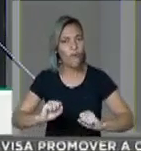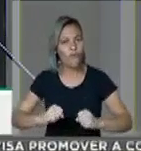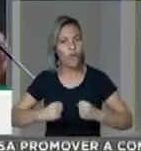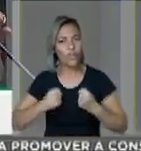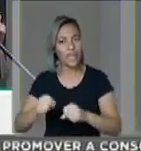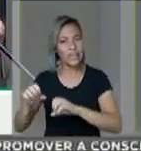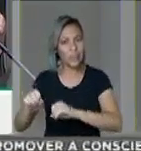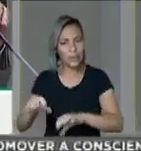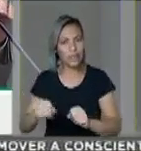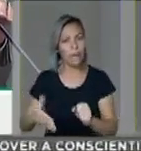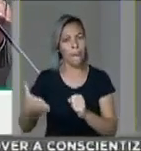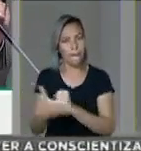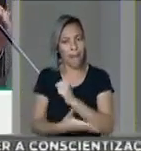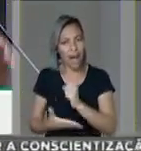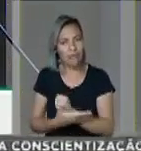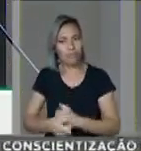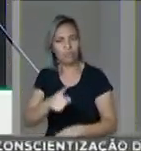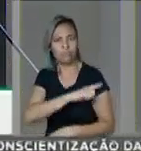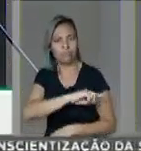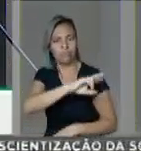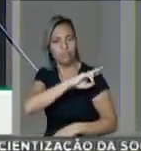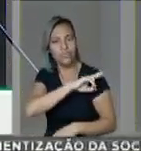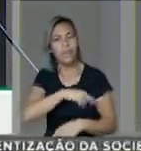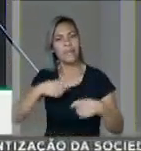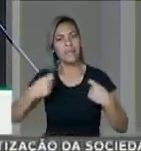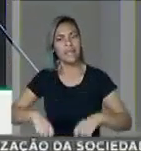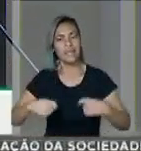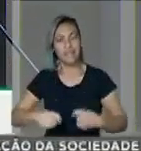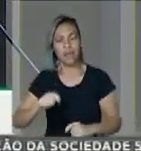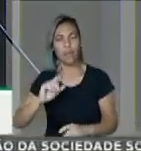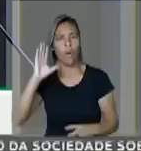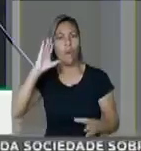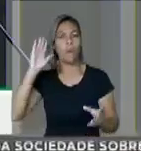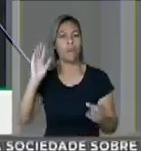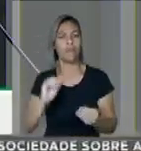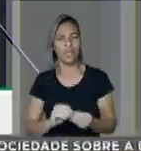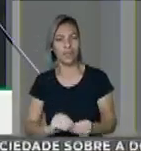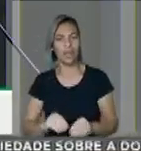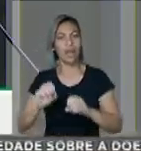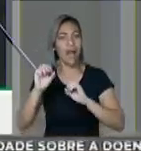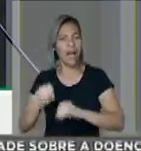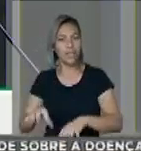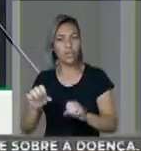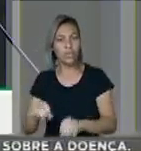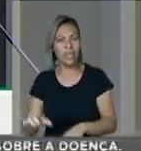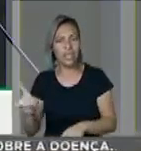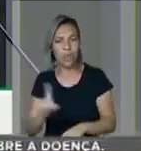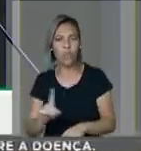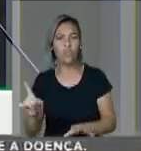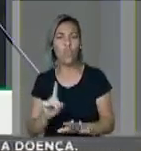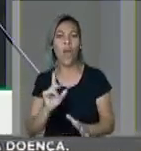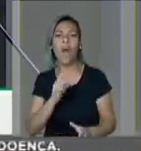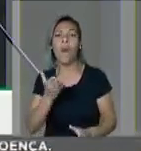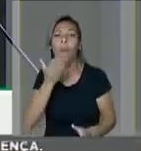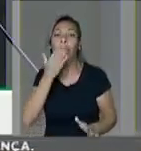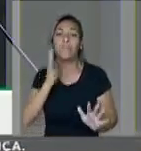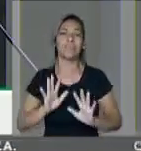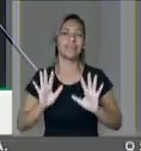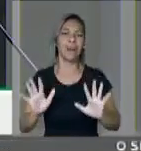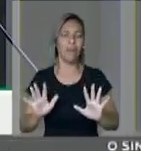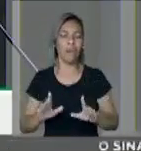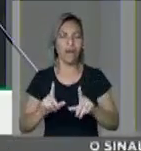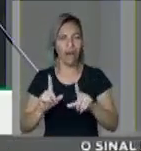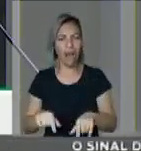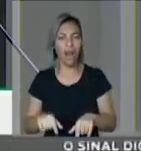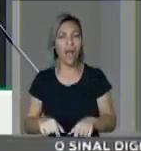e fundamental, e precisamos compreender que a educação não é alternativa, não é opção,